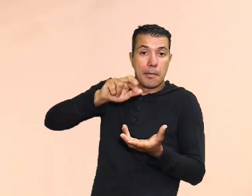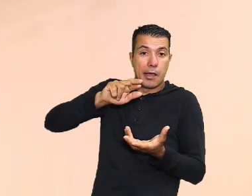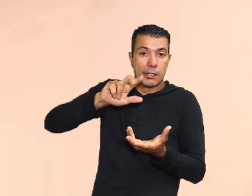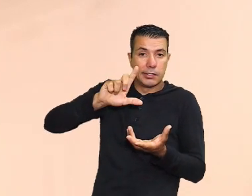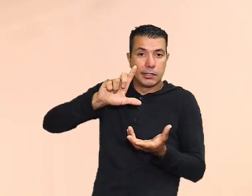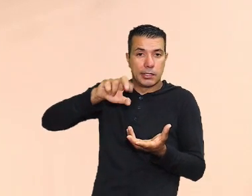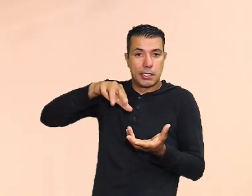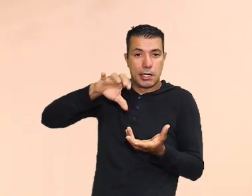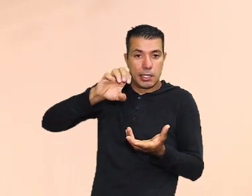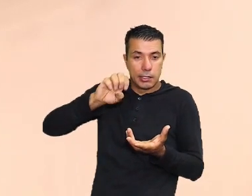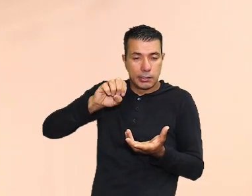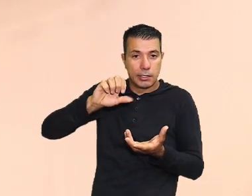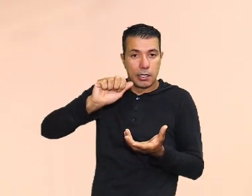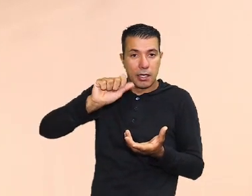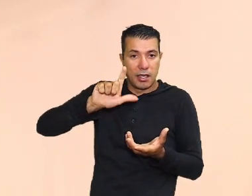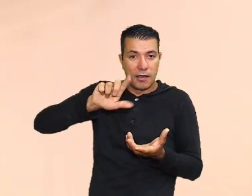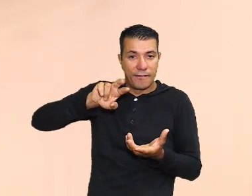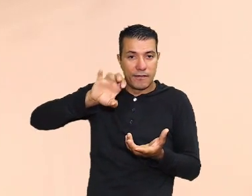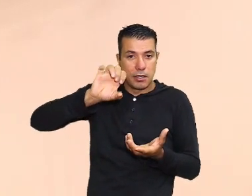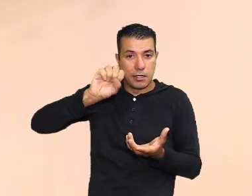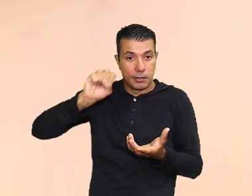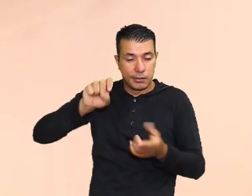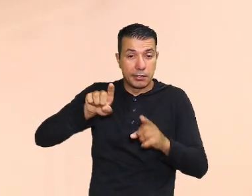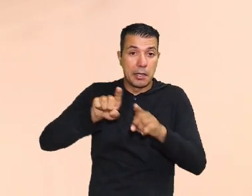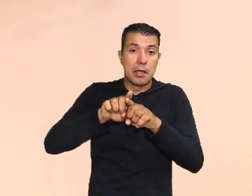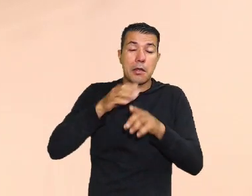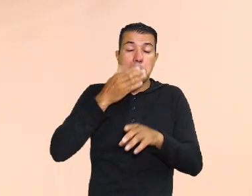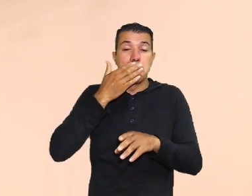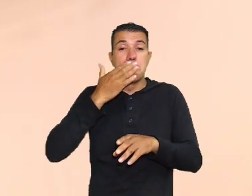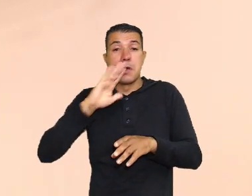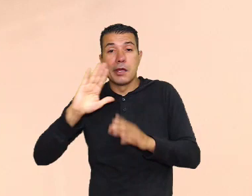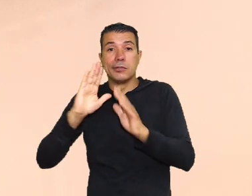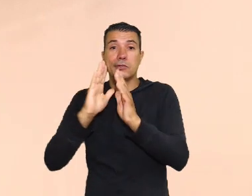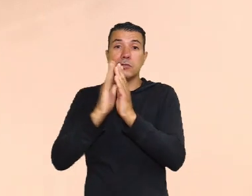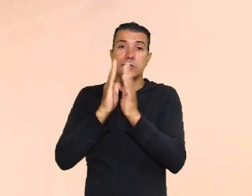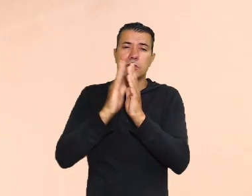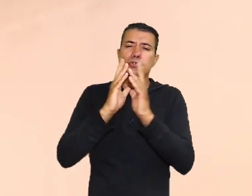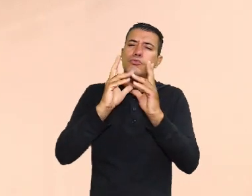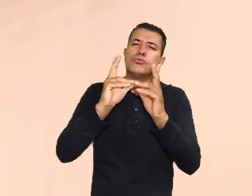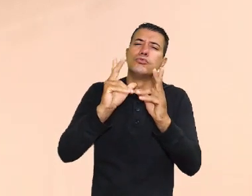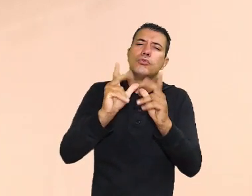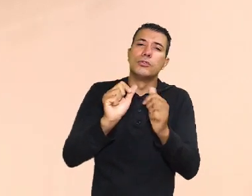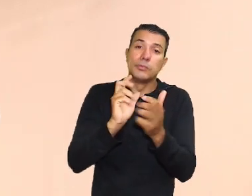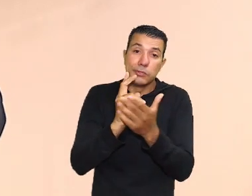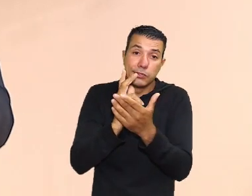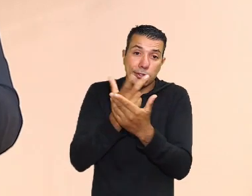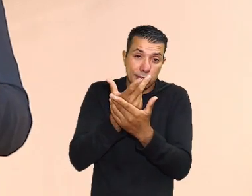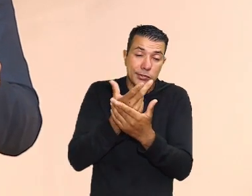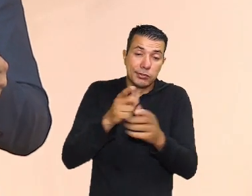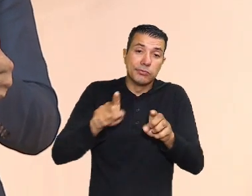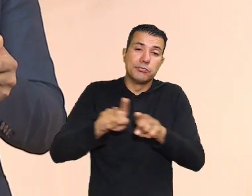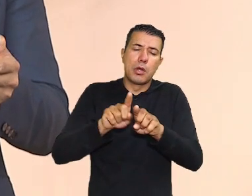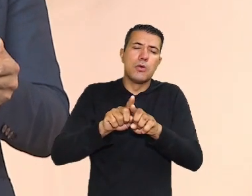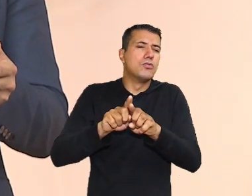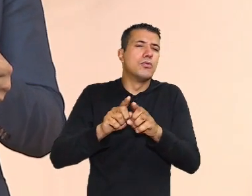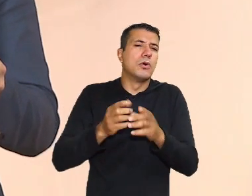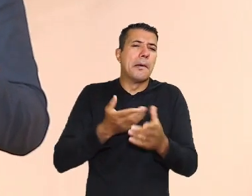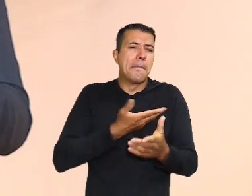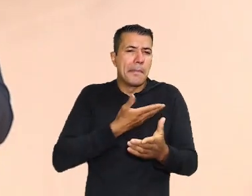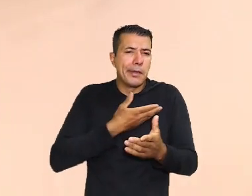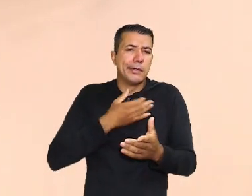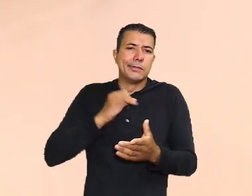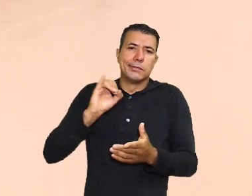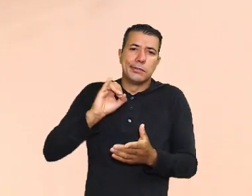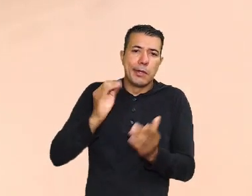boa noite, sou da igreja do Roseira 2 e peço oração por todos da minha igreja. Vamos orar sim. Nós temos